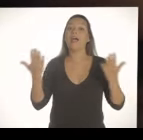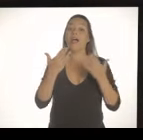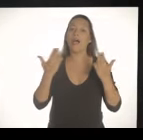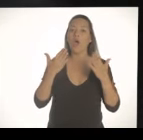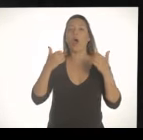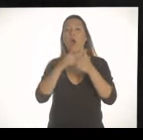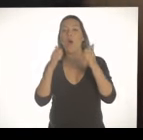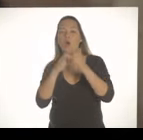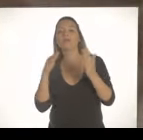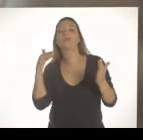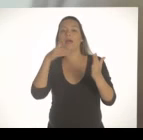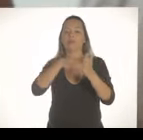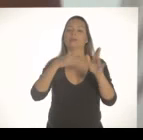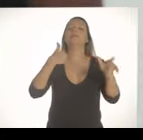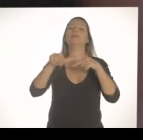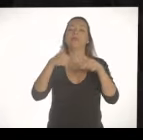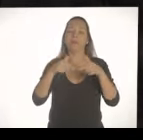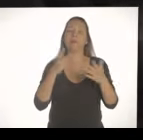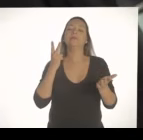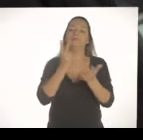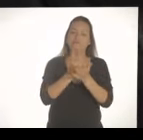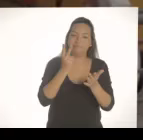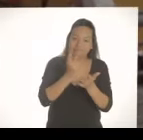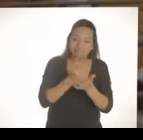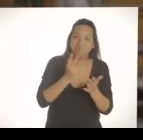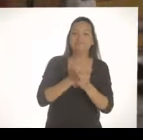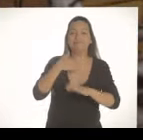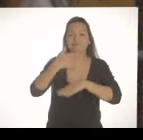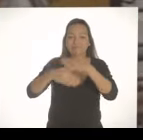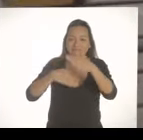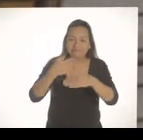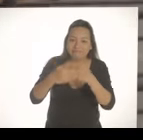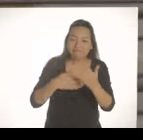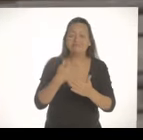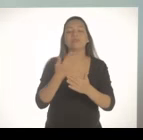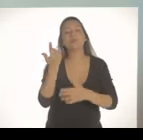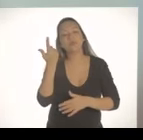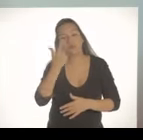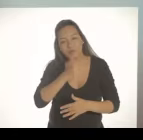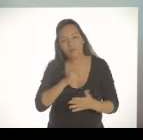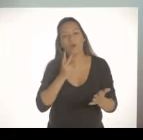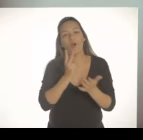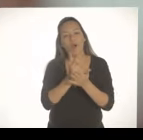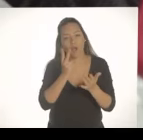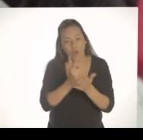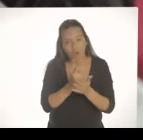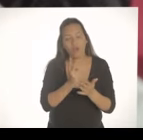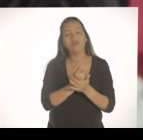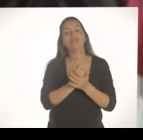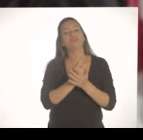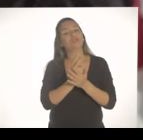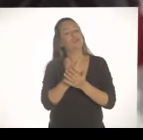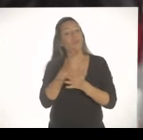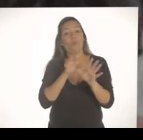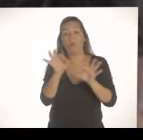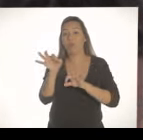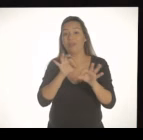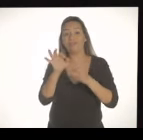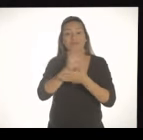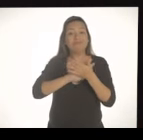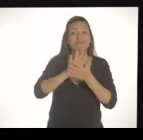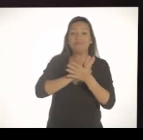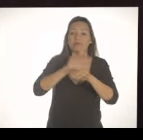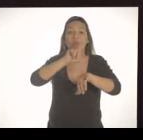de pegar o ônibus até o trabalho, vamos que vamos. Encarar mais uma batalha. Não tem organização